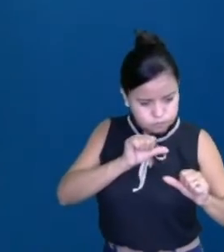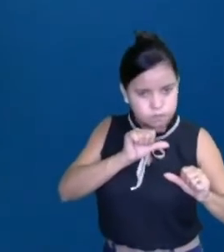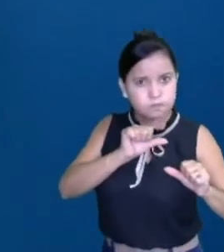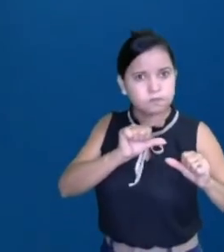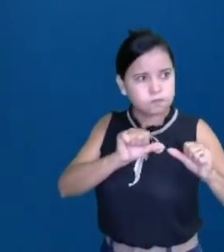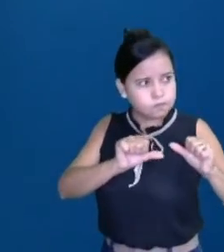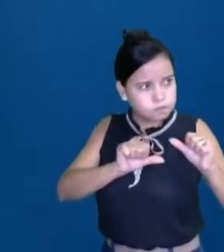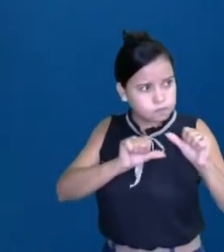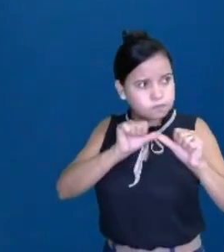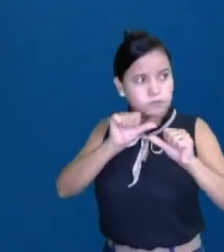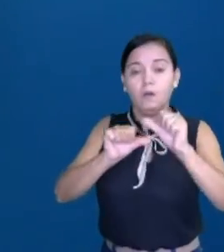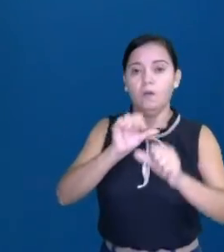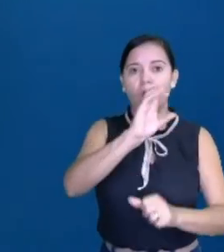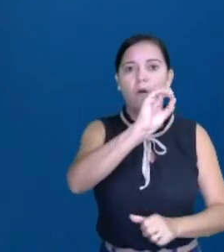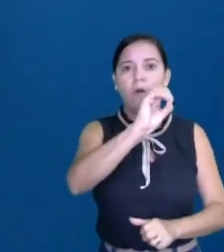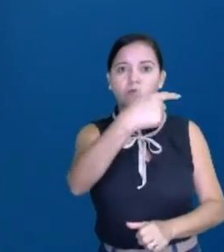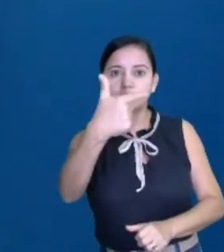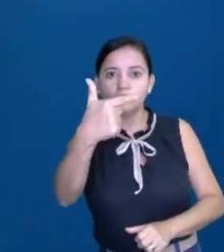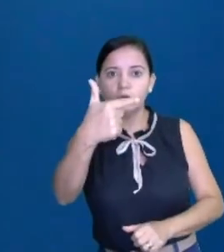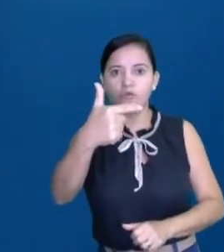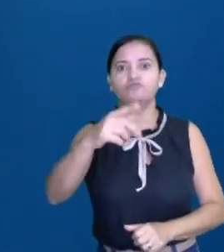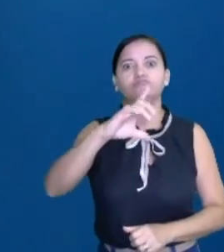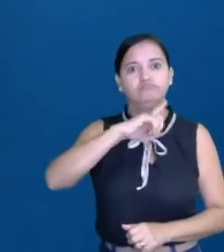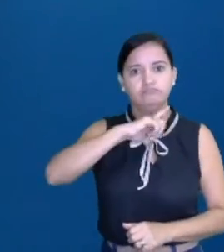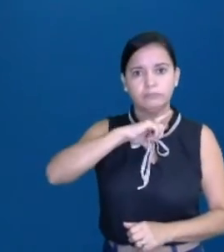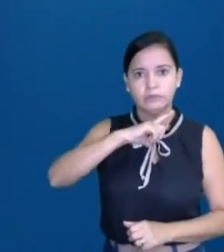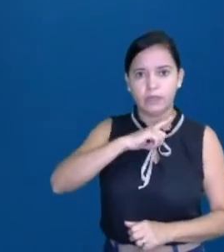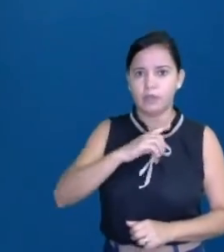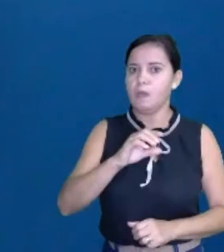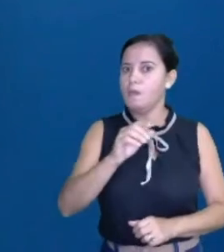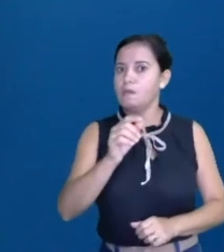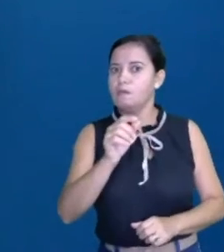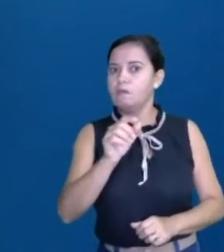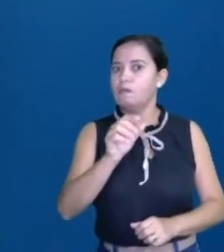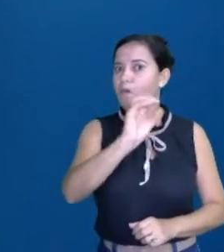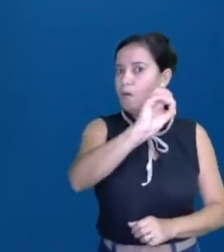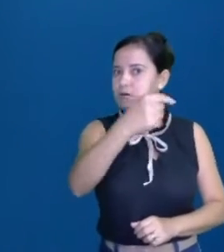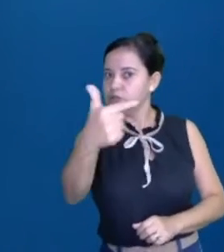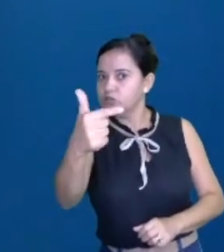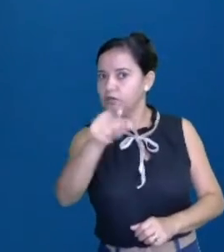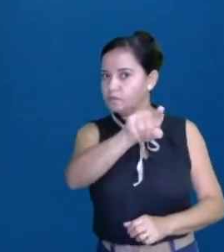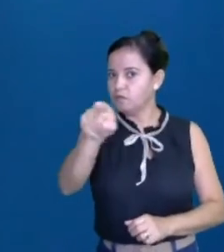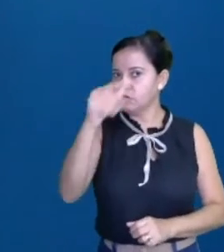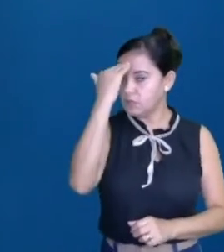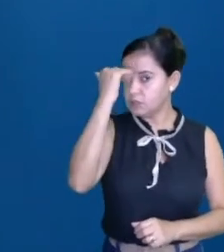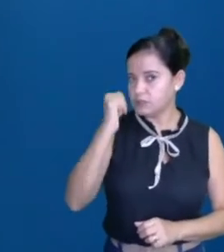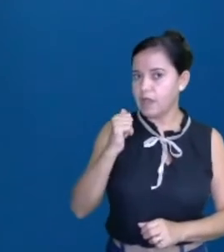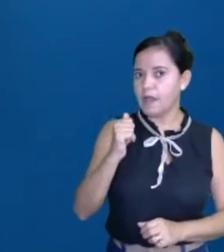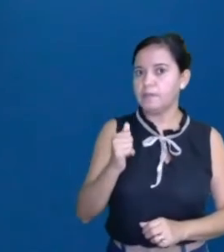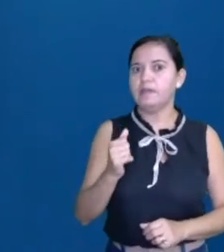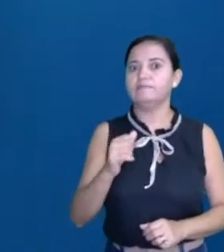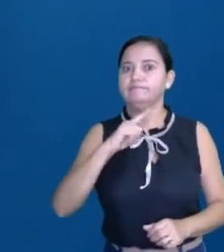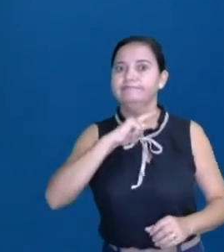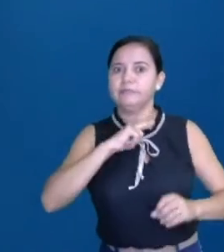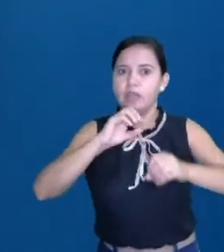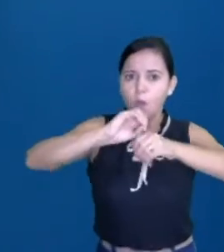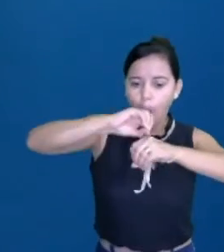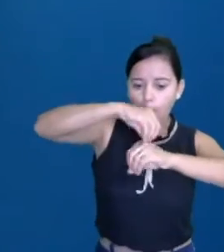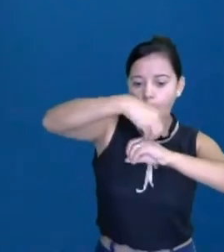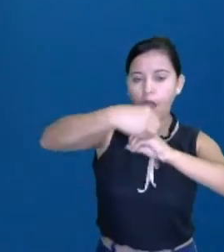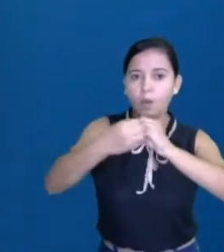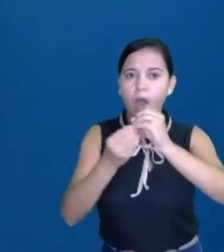se forma a partir do oxigênio, tá? Como vocês sabem, o oxigênio, ele é chamado, que a gente chama de... é uma molécula